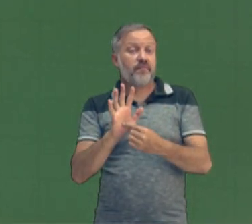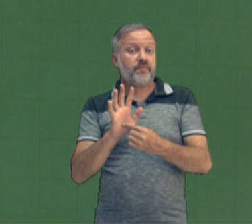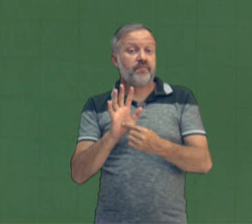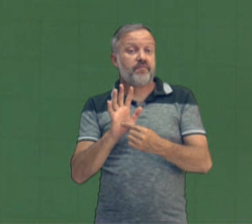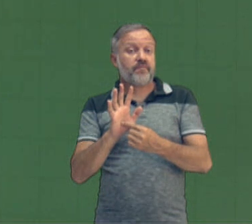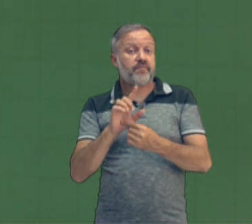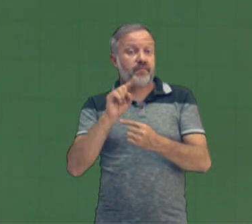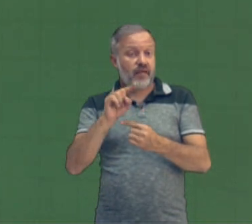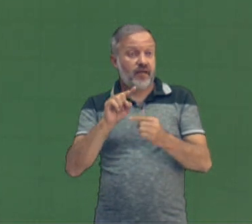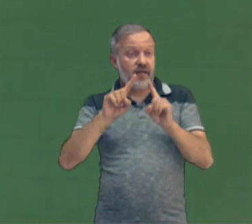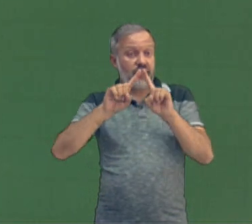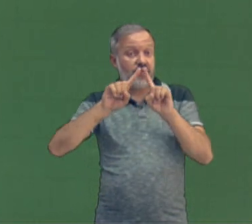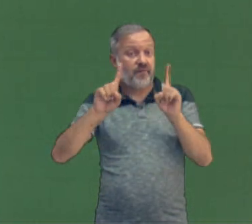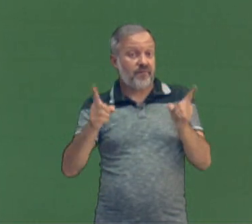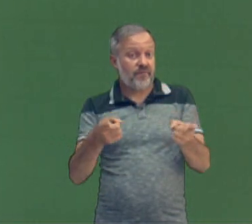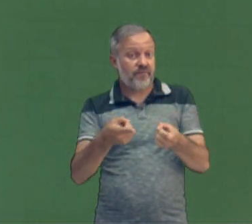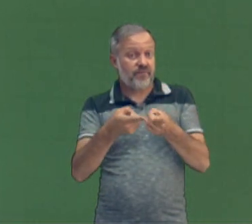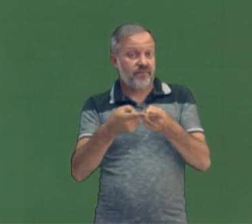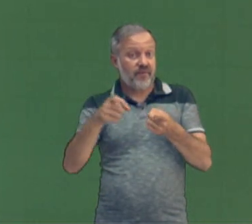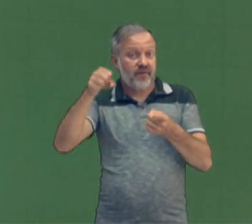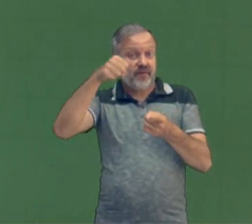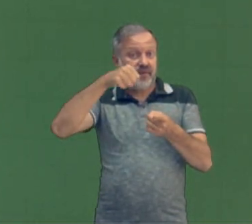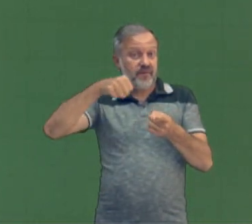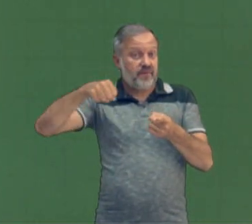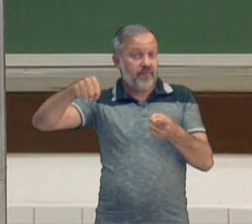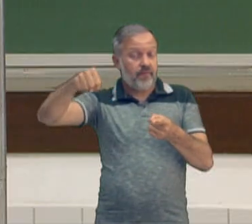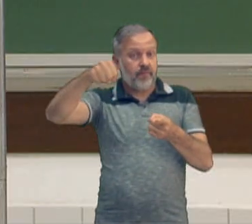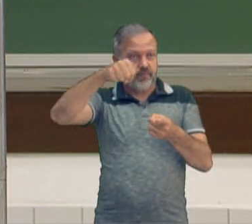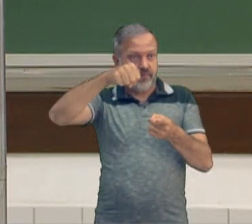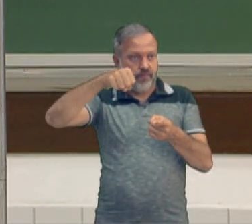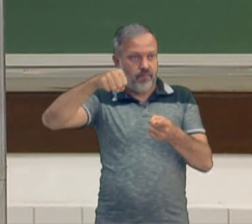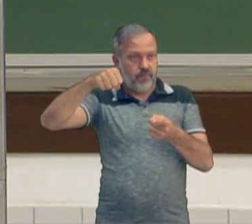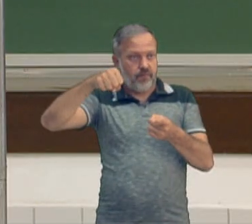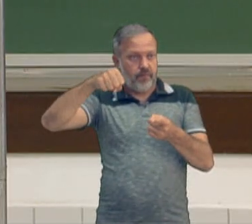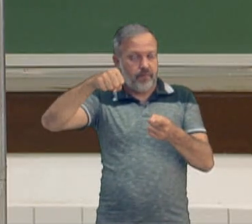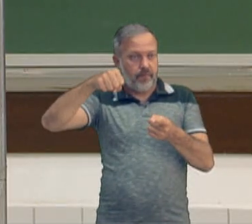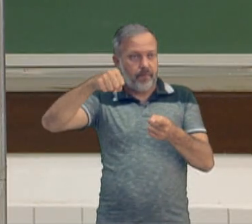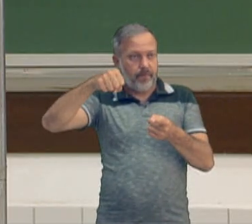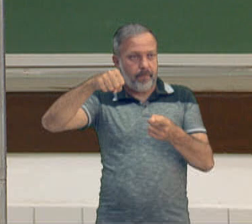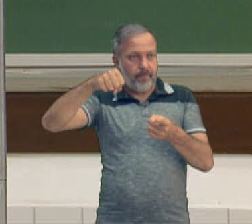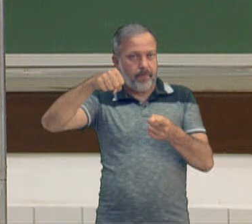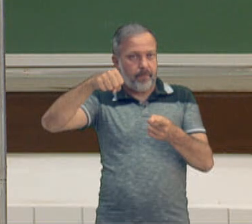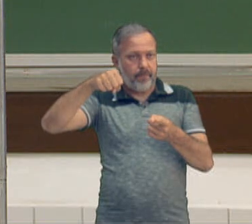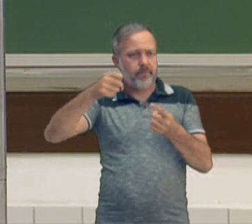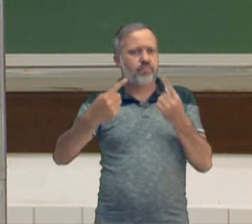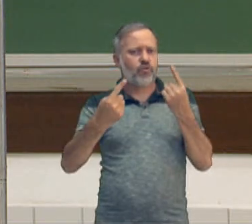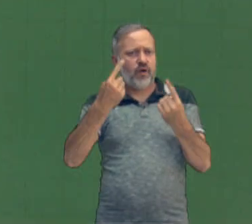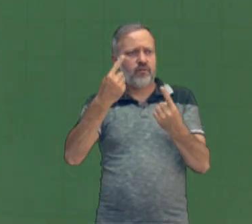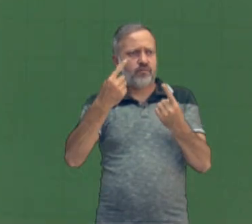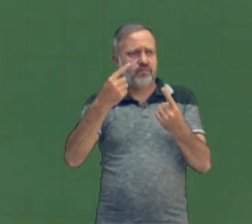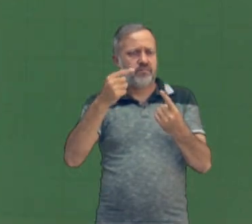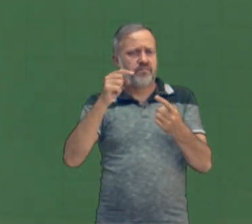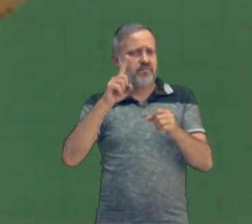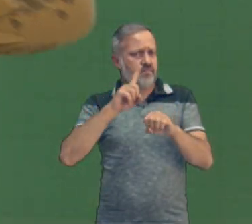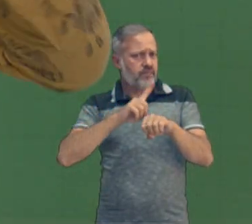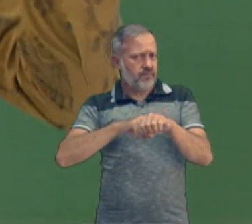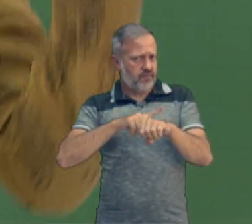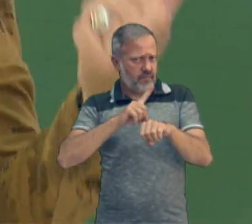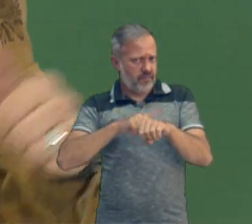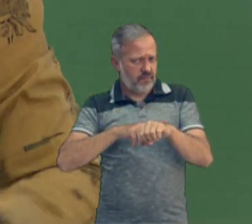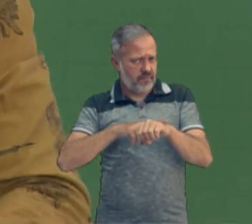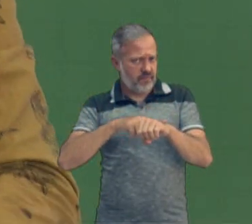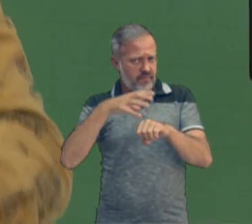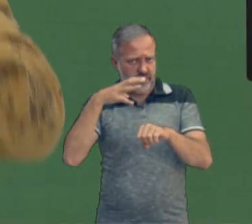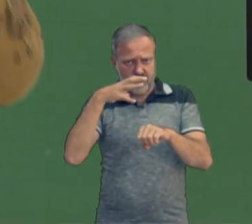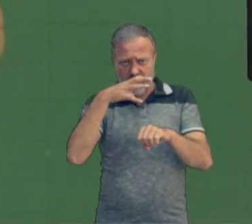lei perpétua que é nos trazida por meio desta mandala budista da Roda da Vida? Tempo para vocês